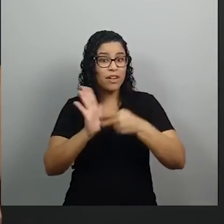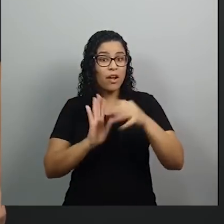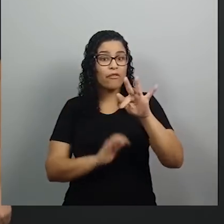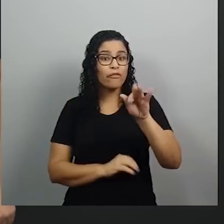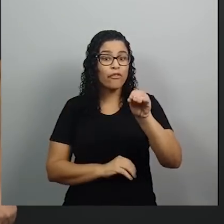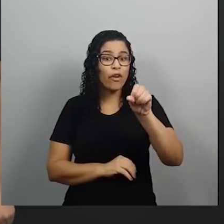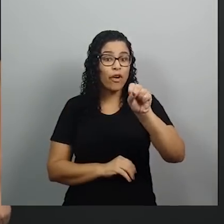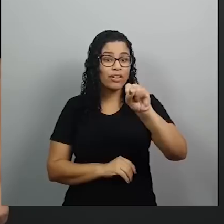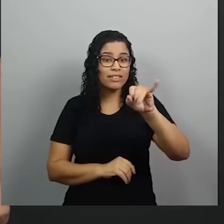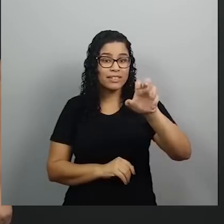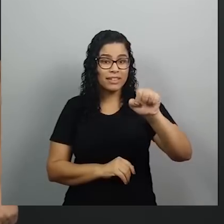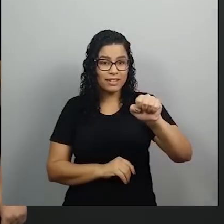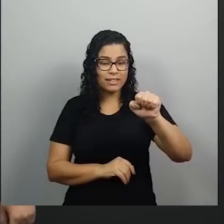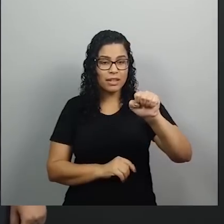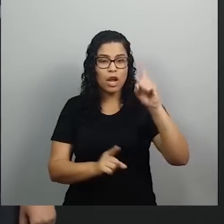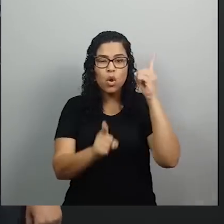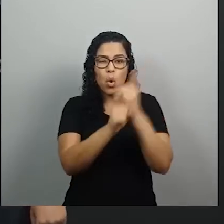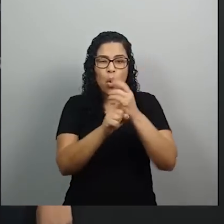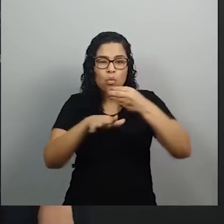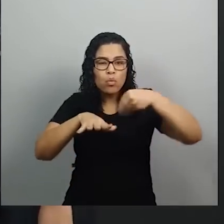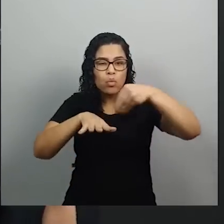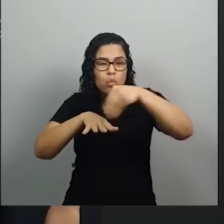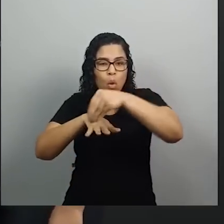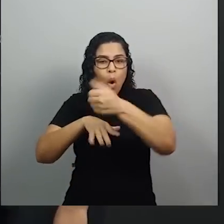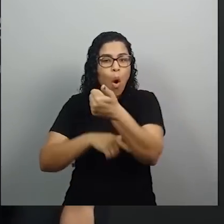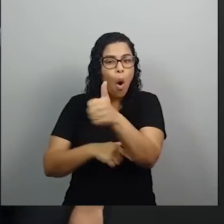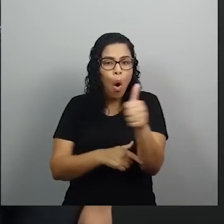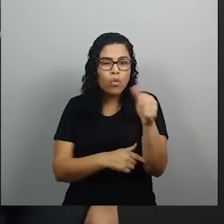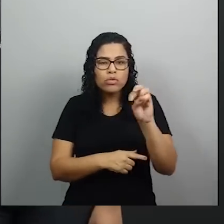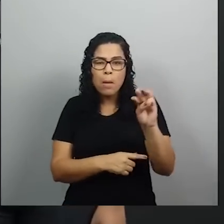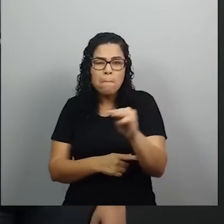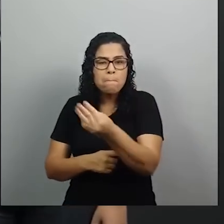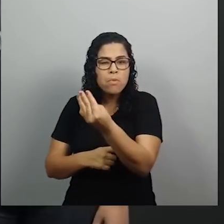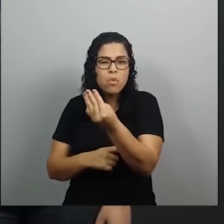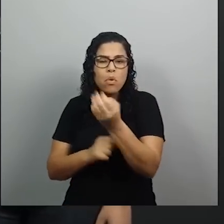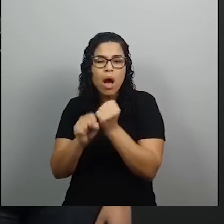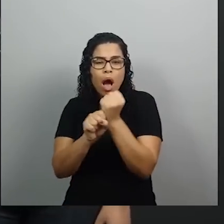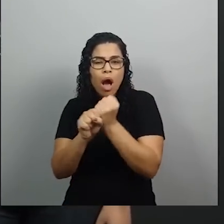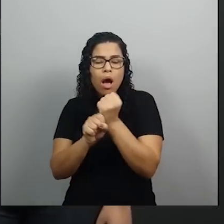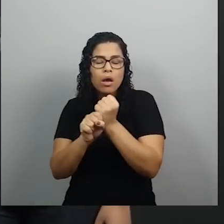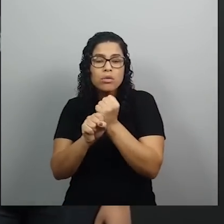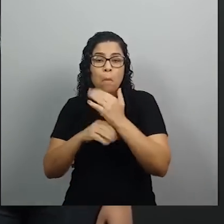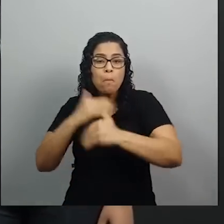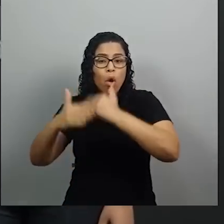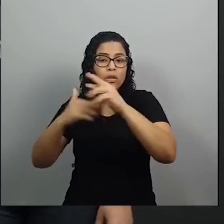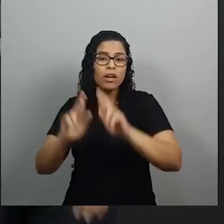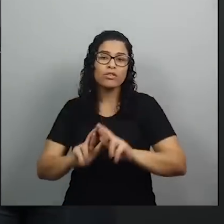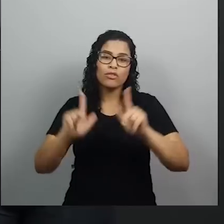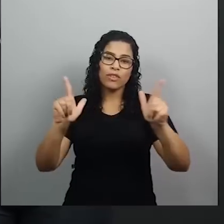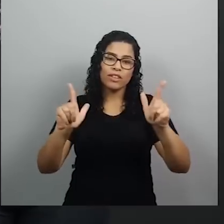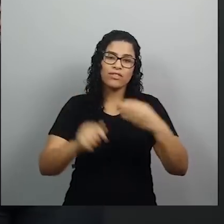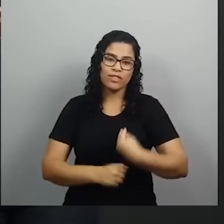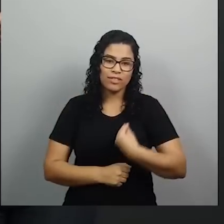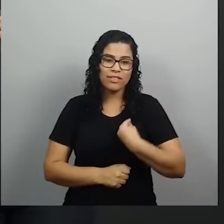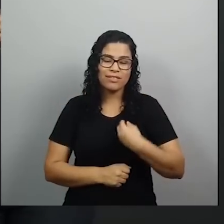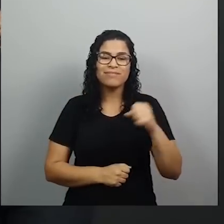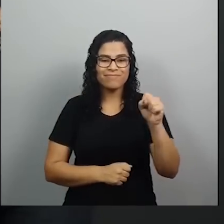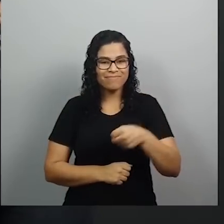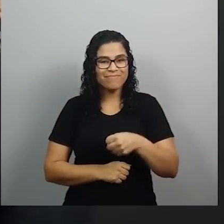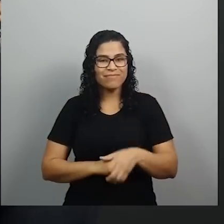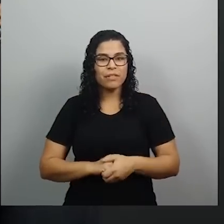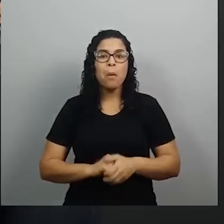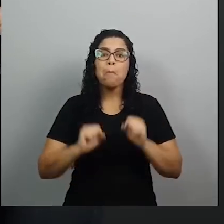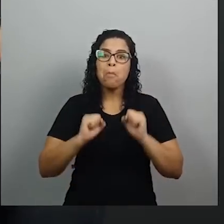tem que ser algo muito antigo, 11 mil anos, e que tem processos de fossilização bem diferentes? Sim. Podem ter